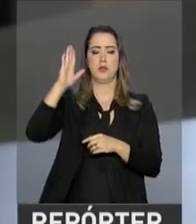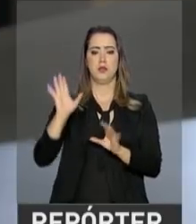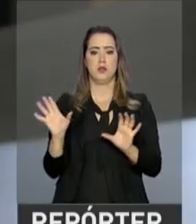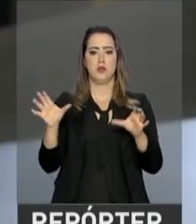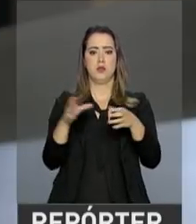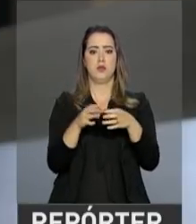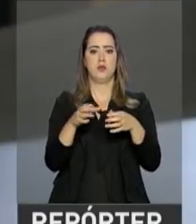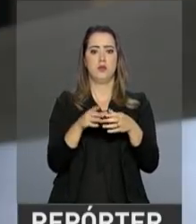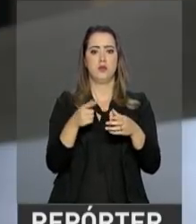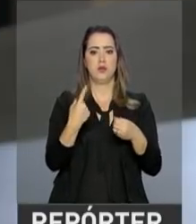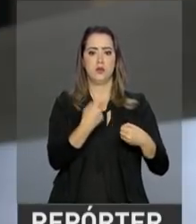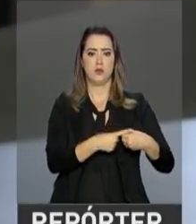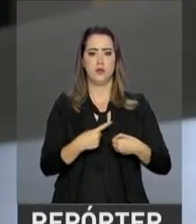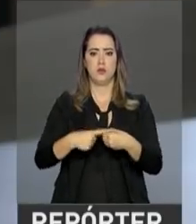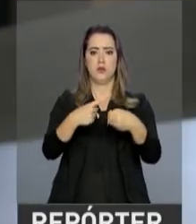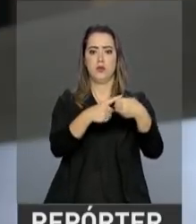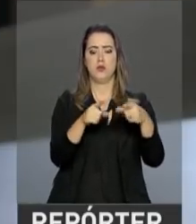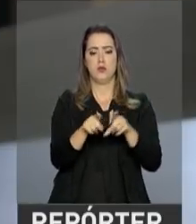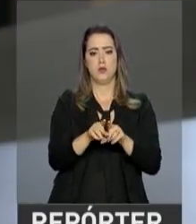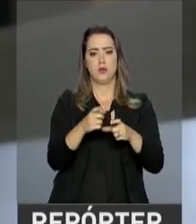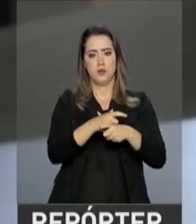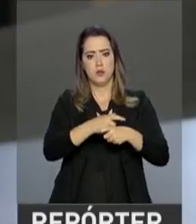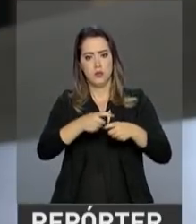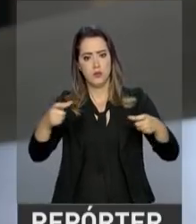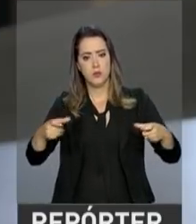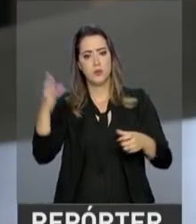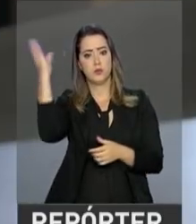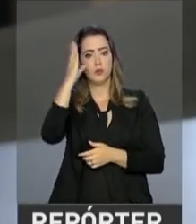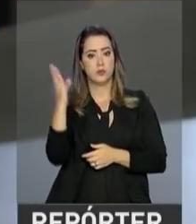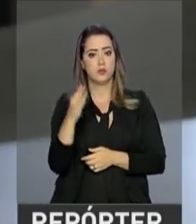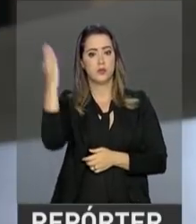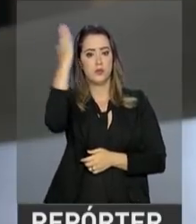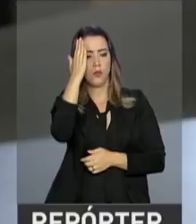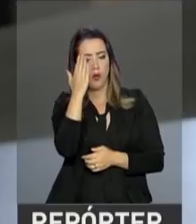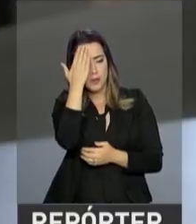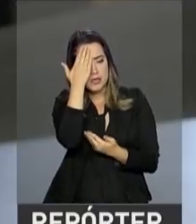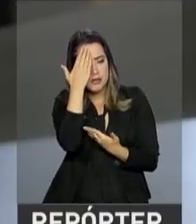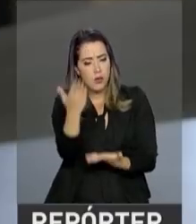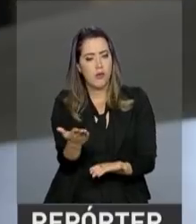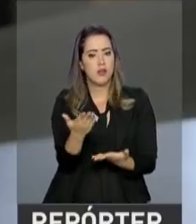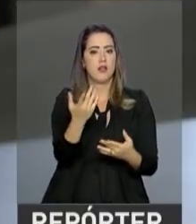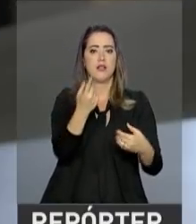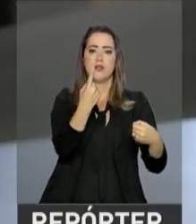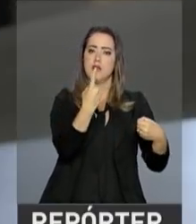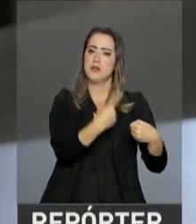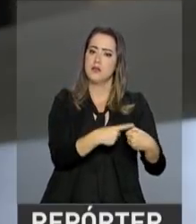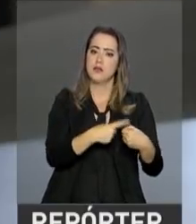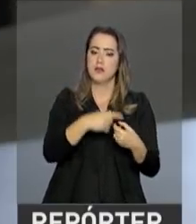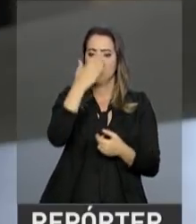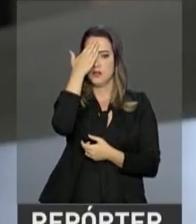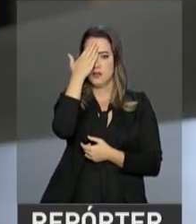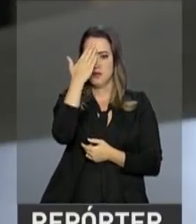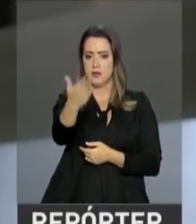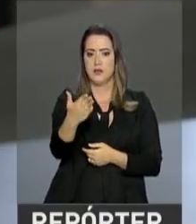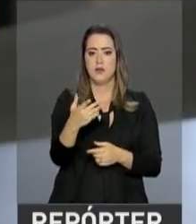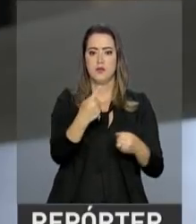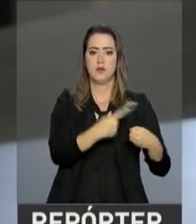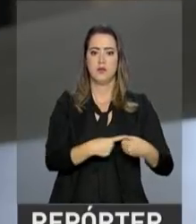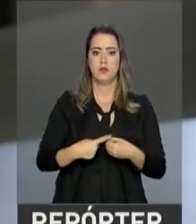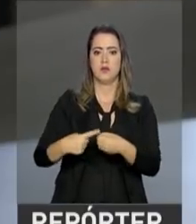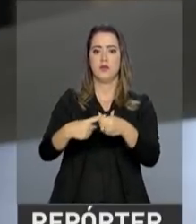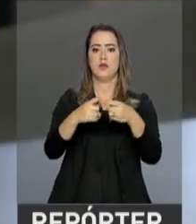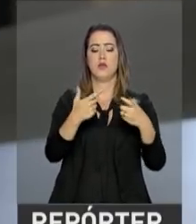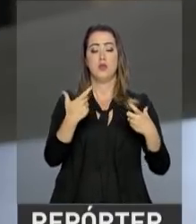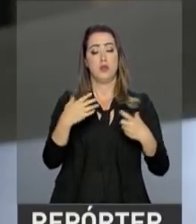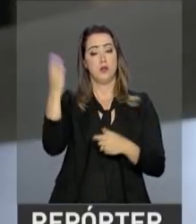conjunto de territórios que fazem parte dessa grande nação né o brasil agradece nem os territórios brasileiros agradecem as regiões brasileiras